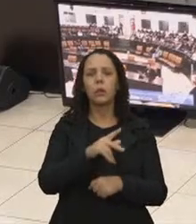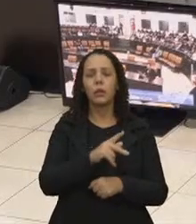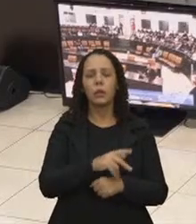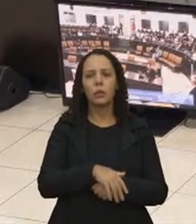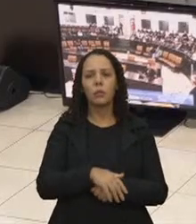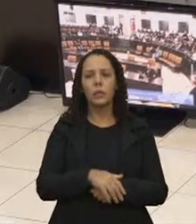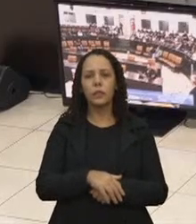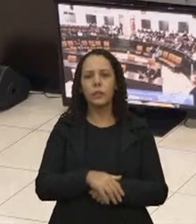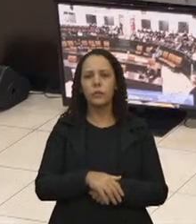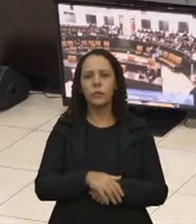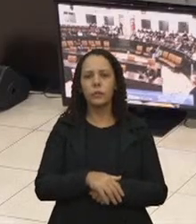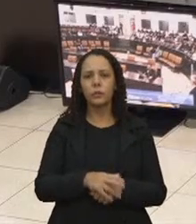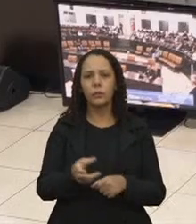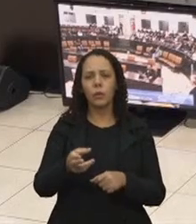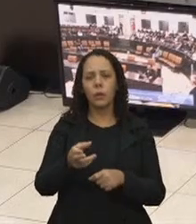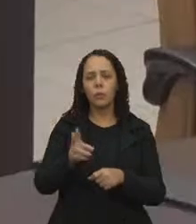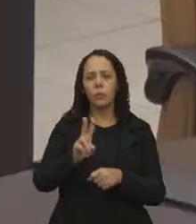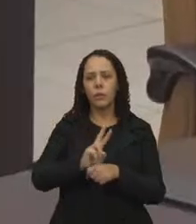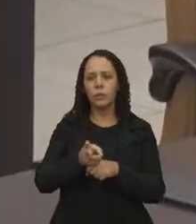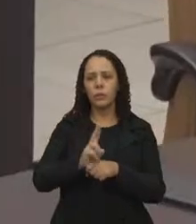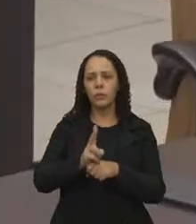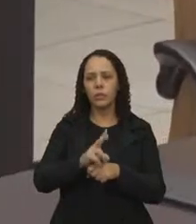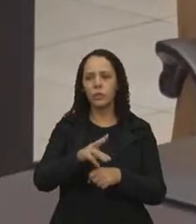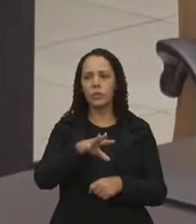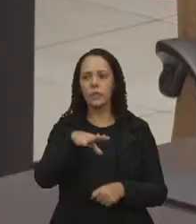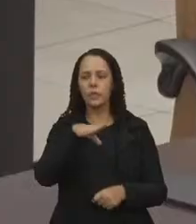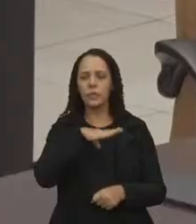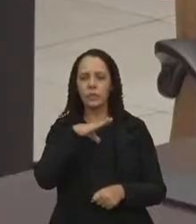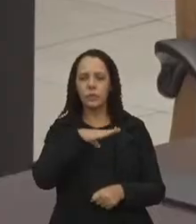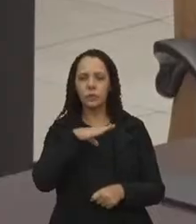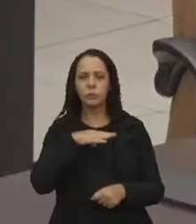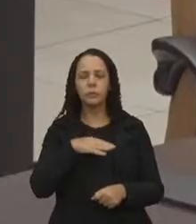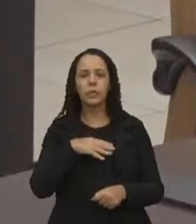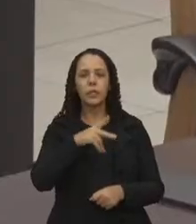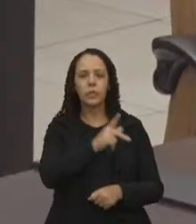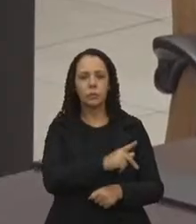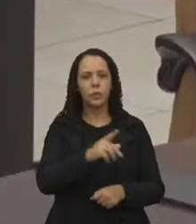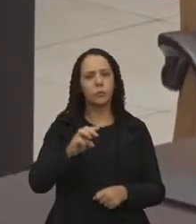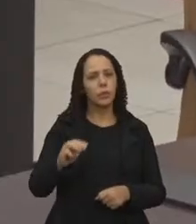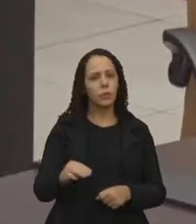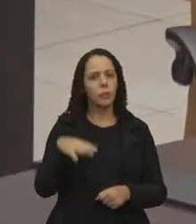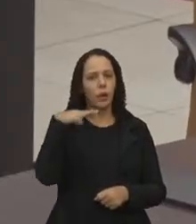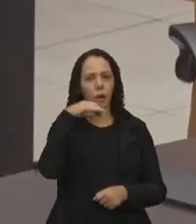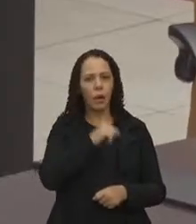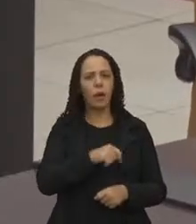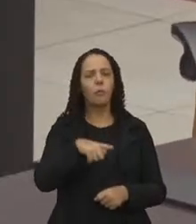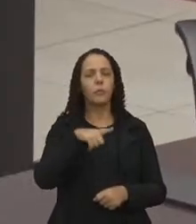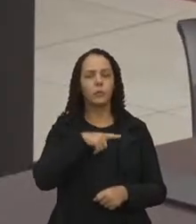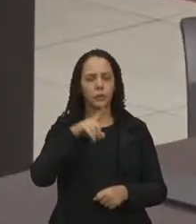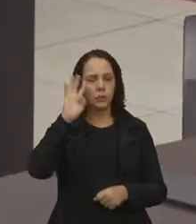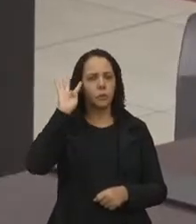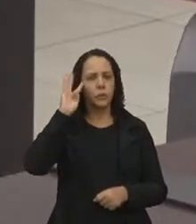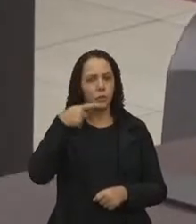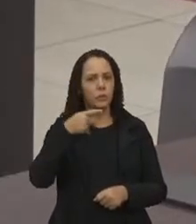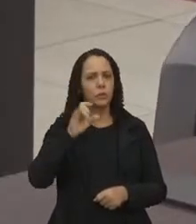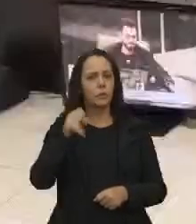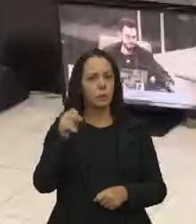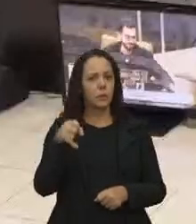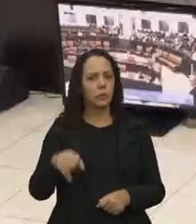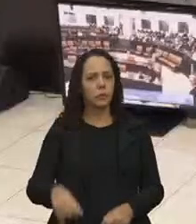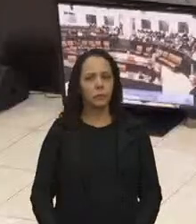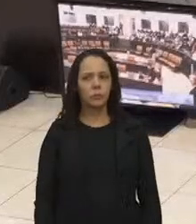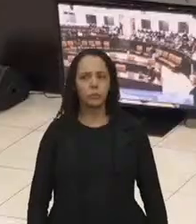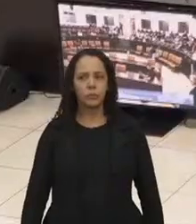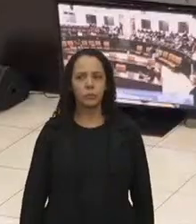Secretaria de Segurança Cidadã e também para a Polícia Militar. Acredito que em breve a gente vai ter uma solução para essa situação ruim.